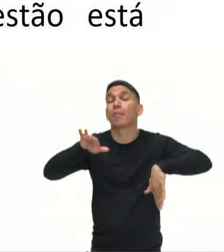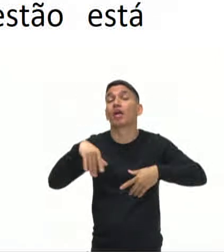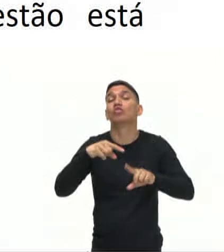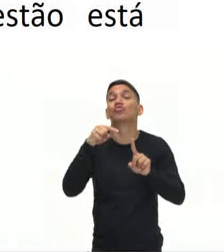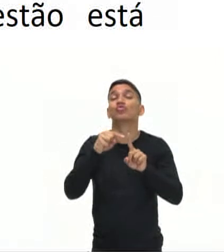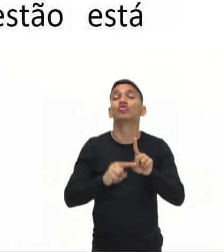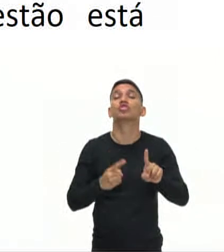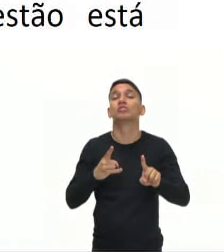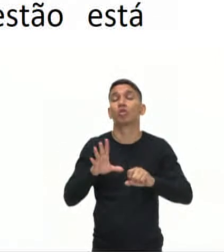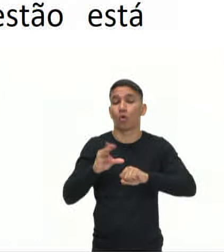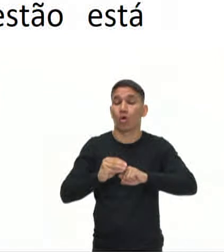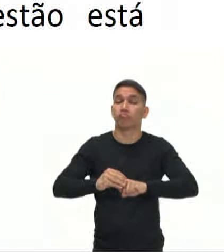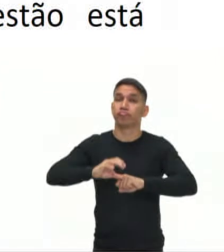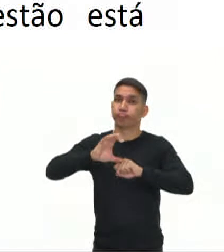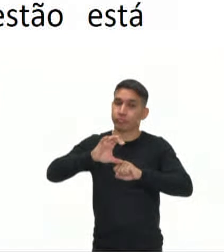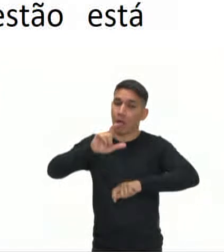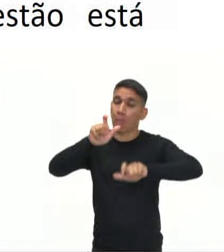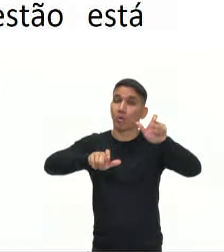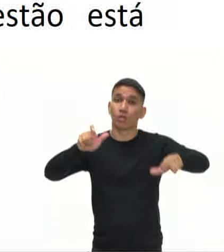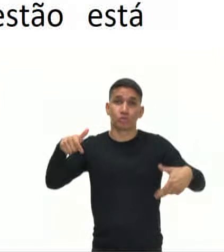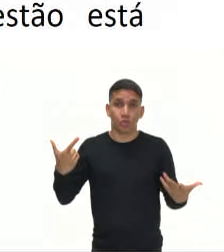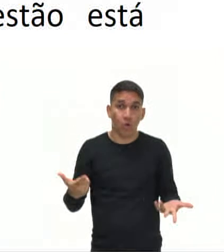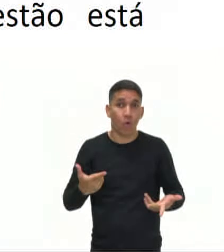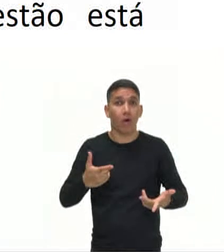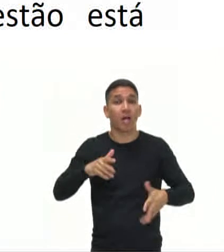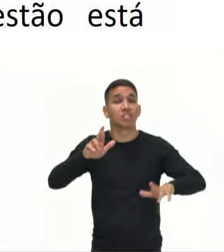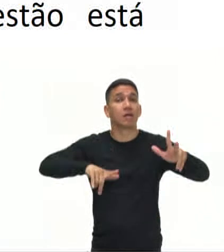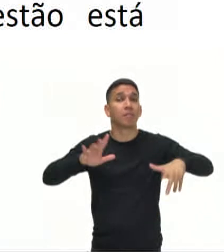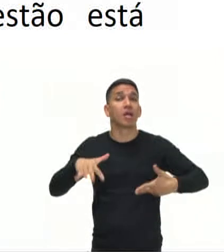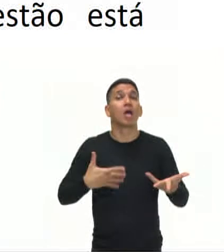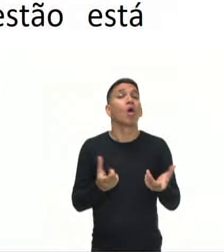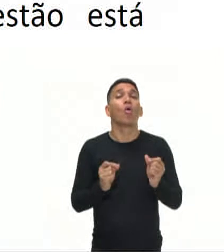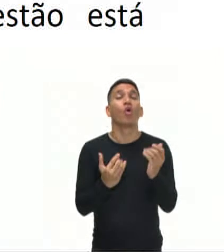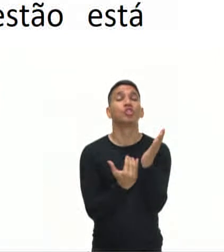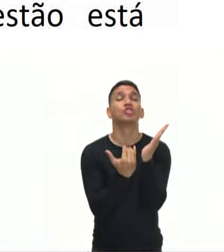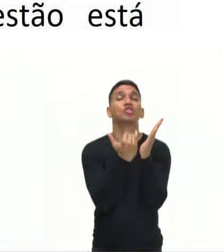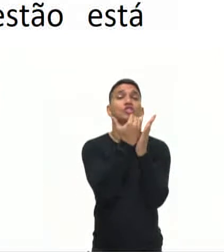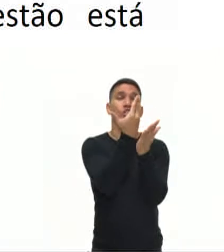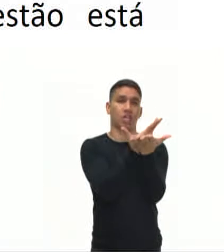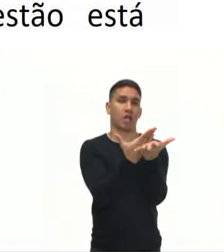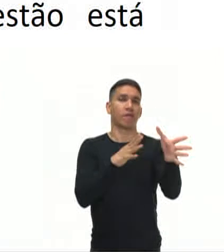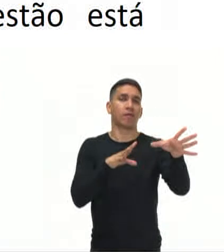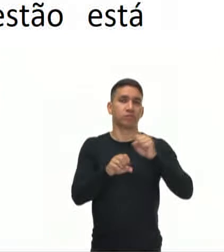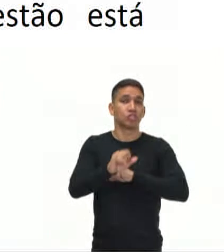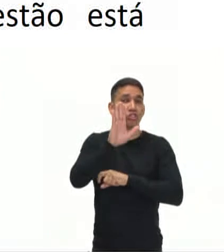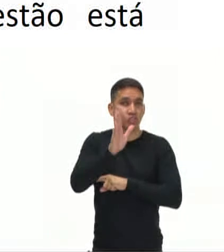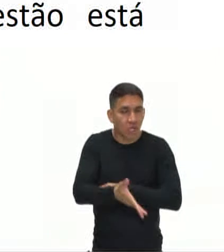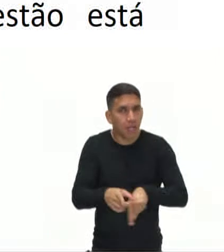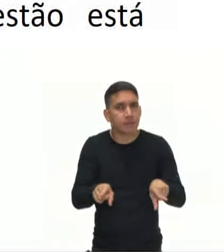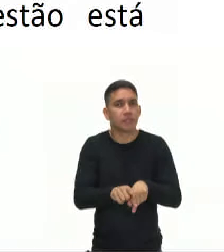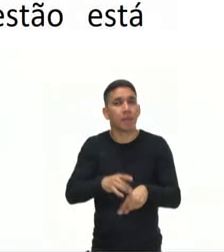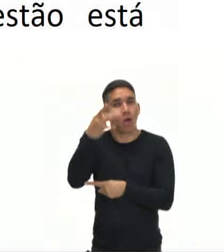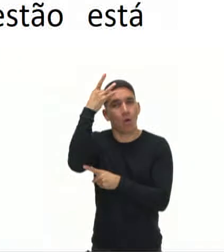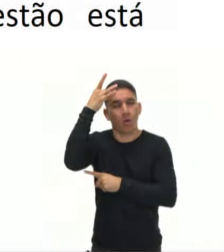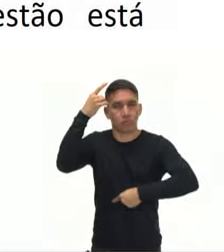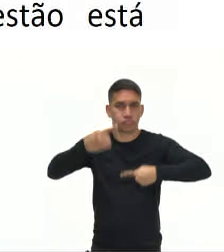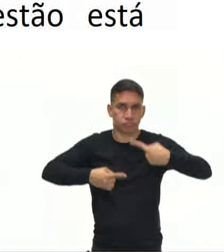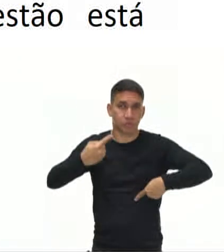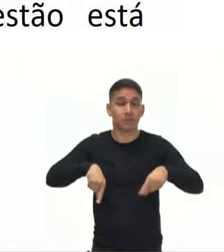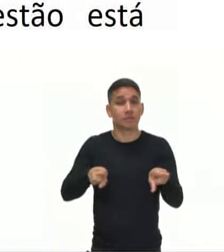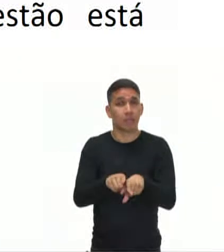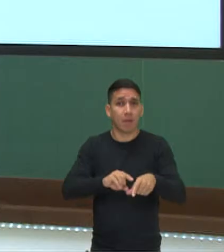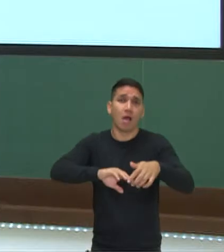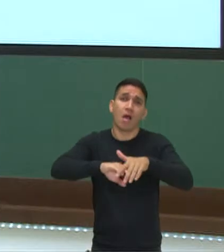do indivíduo, que varia de acordo com o grau de instrução e a consciência política e os hábitos midiáticos de cada